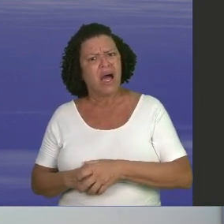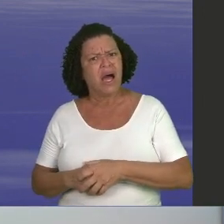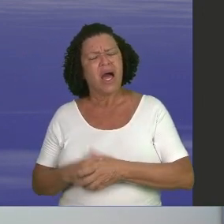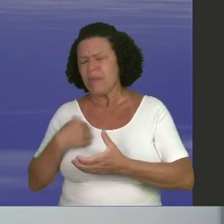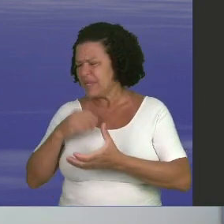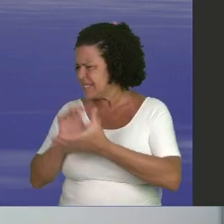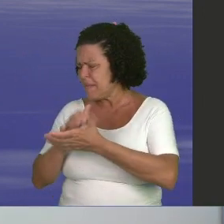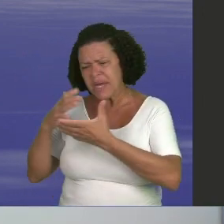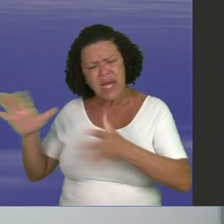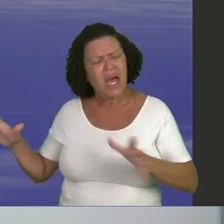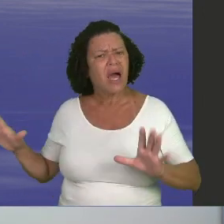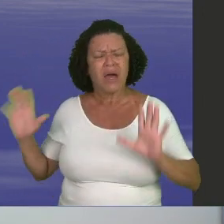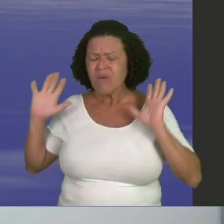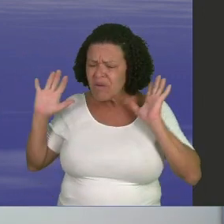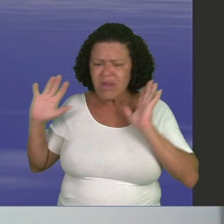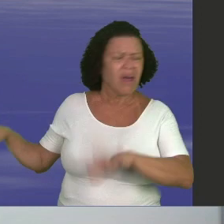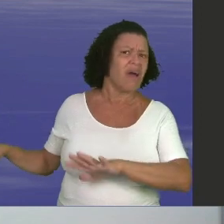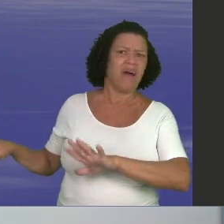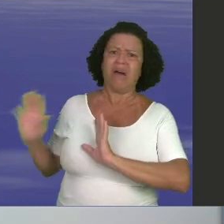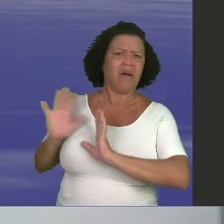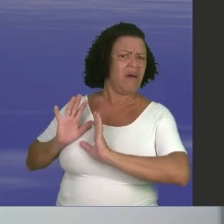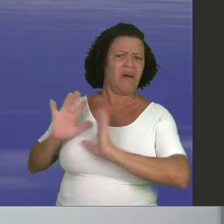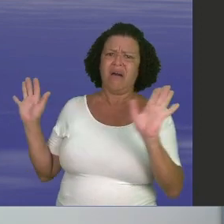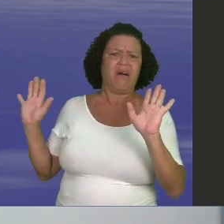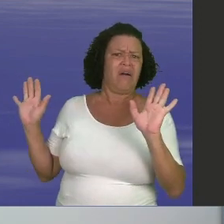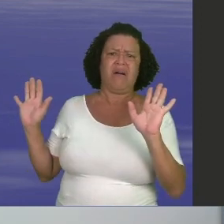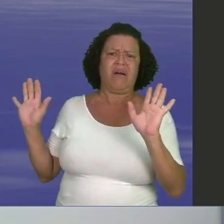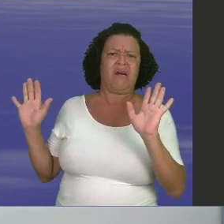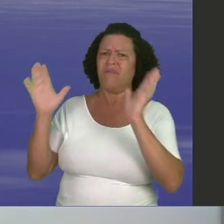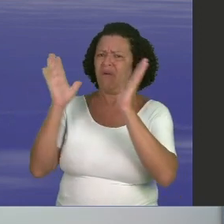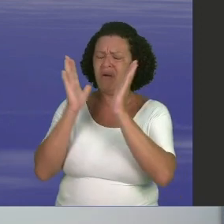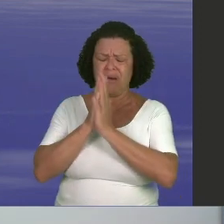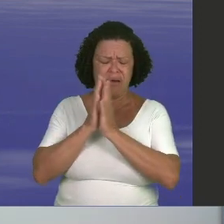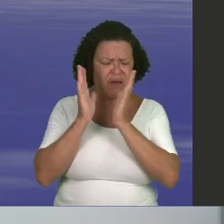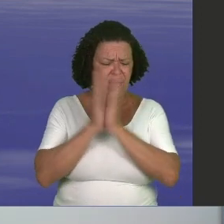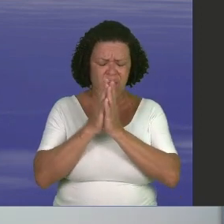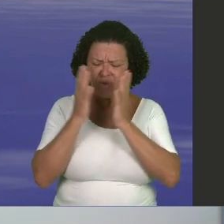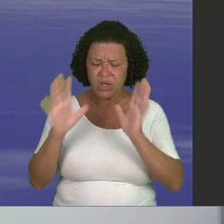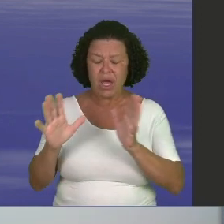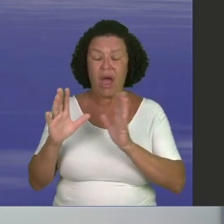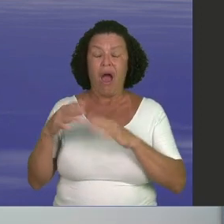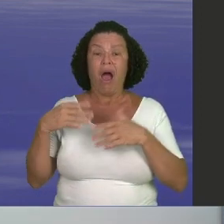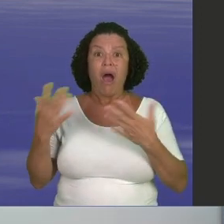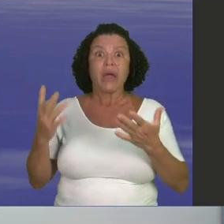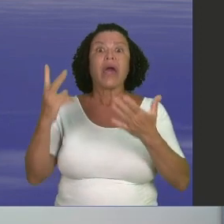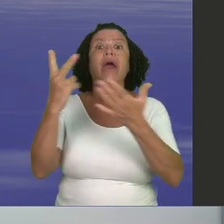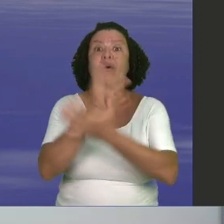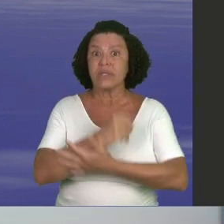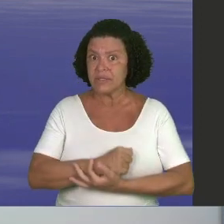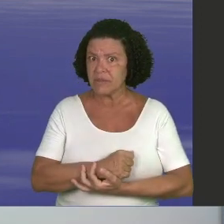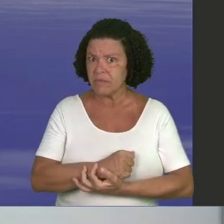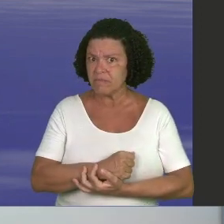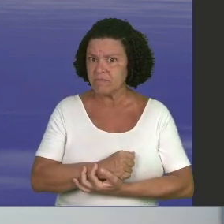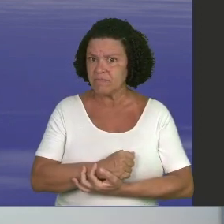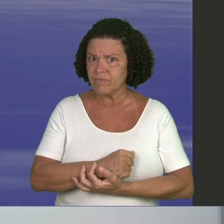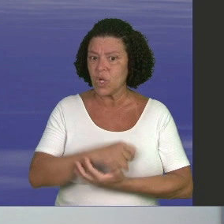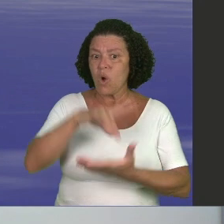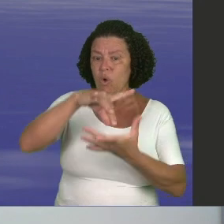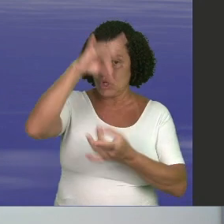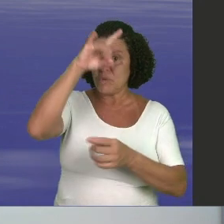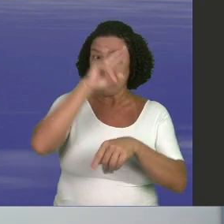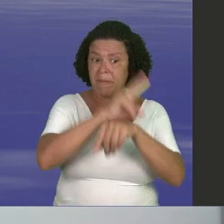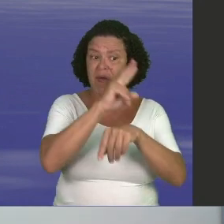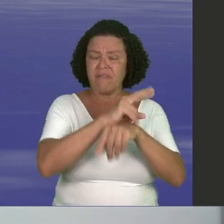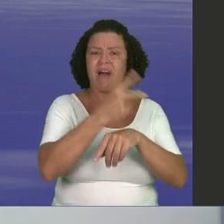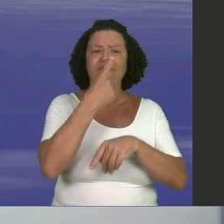separar, quero me separar, quero me separar. Rezava, orava e um belo dia o seu espírito protetor falou: